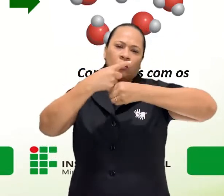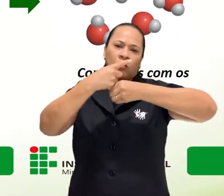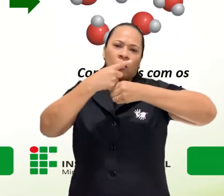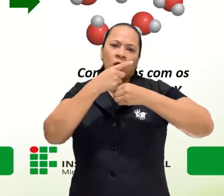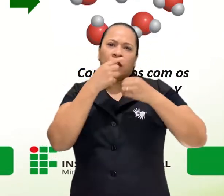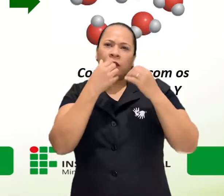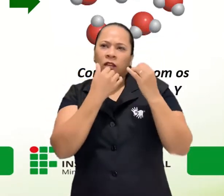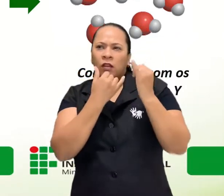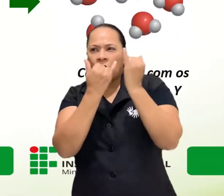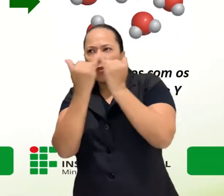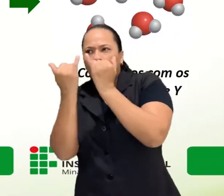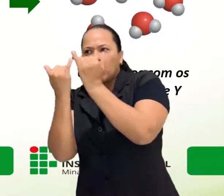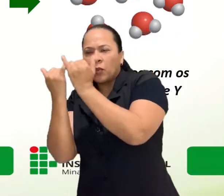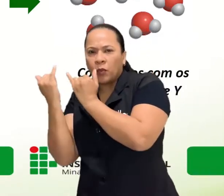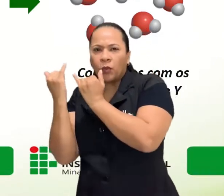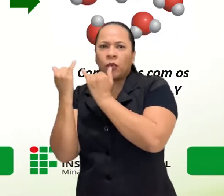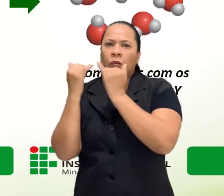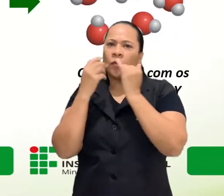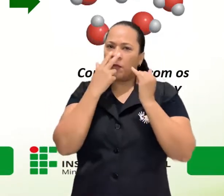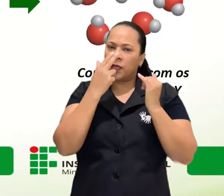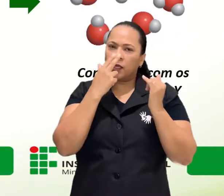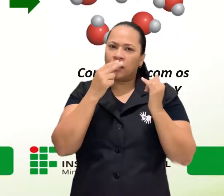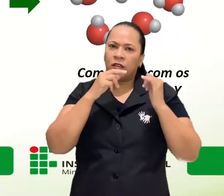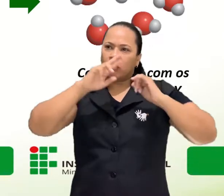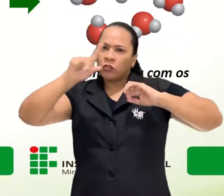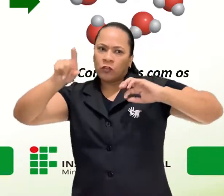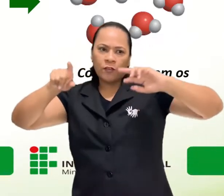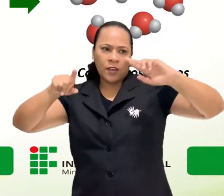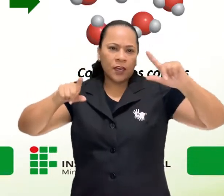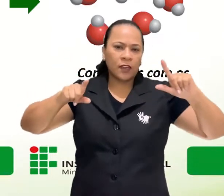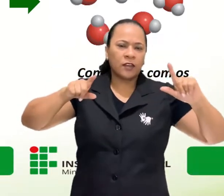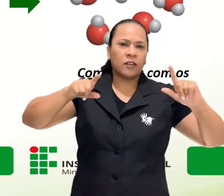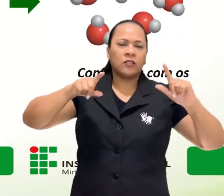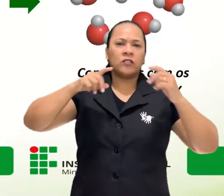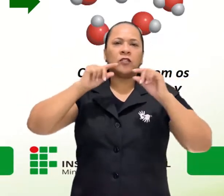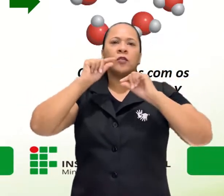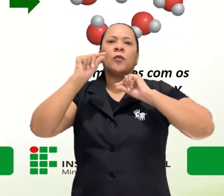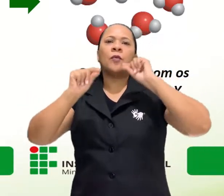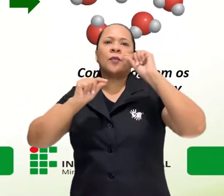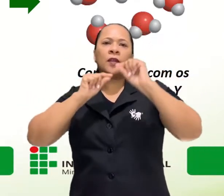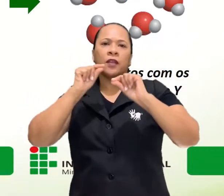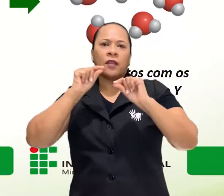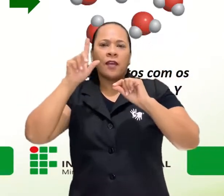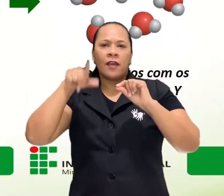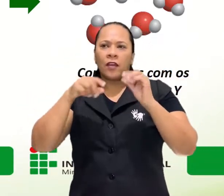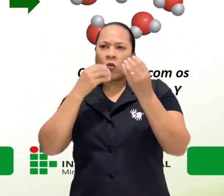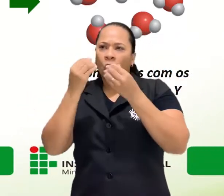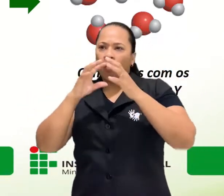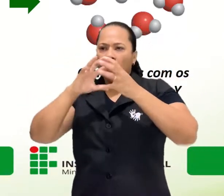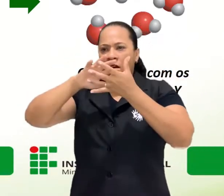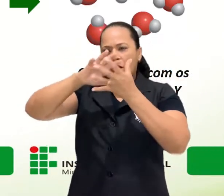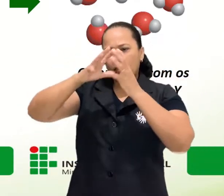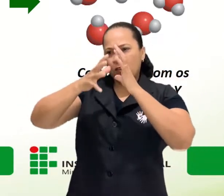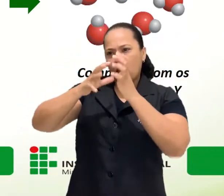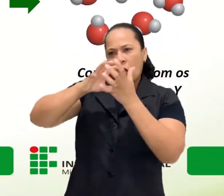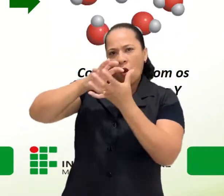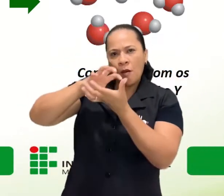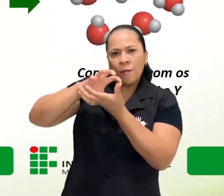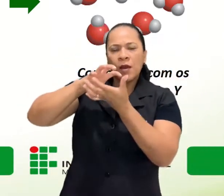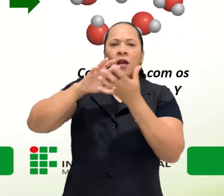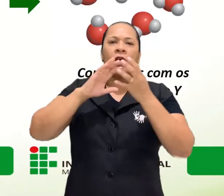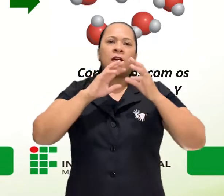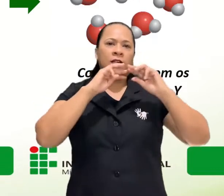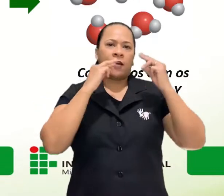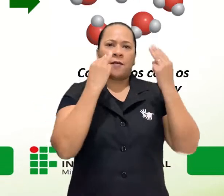entre si. Átomos distintos entre si diferem em relação à forma e